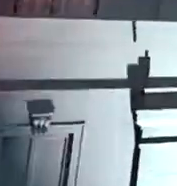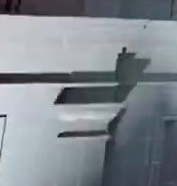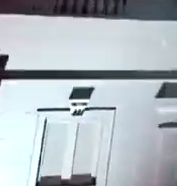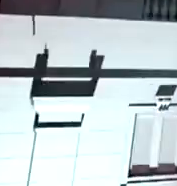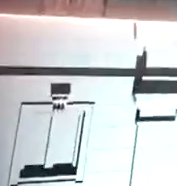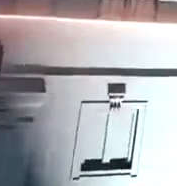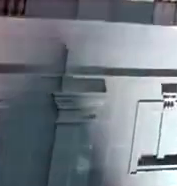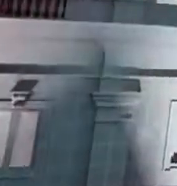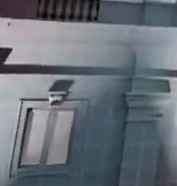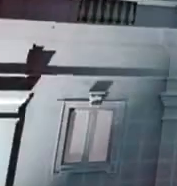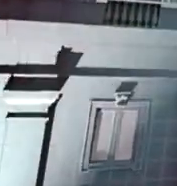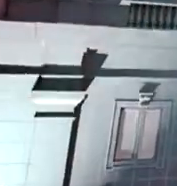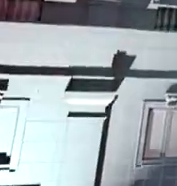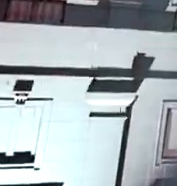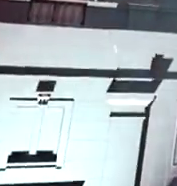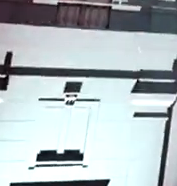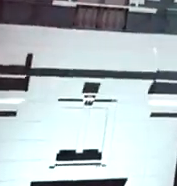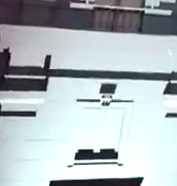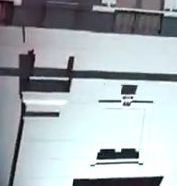E aí